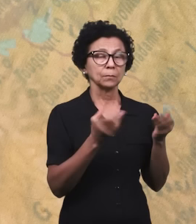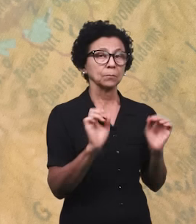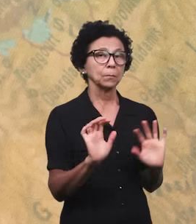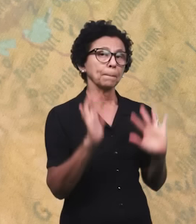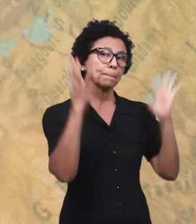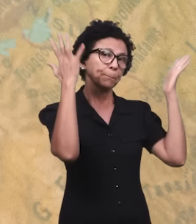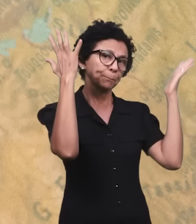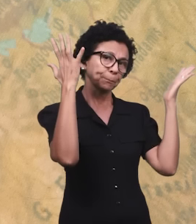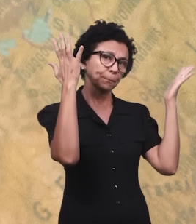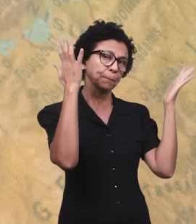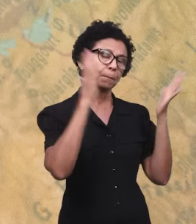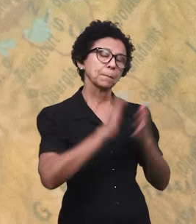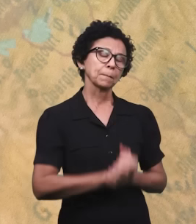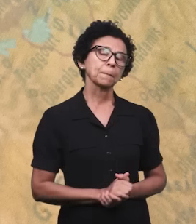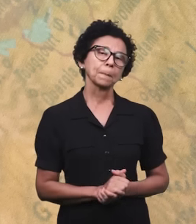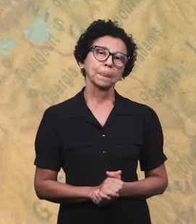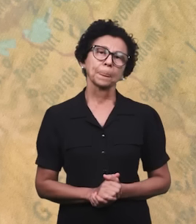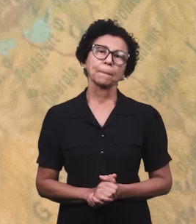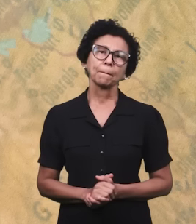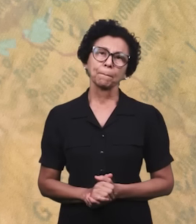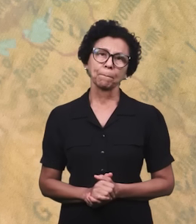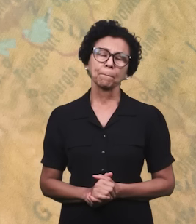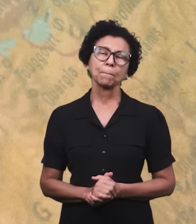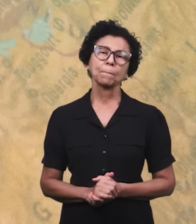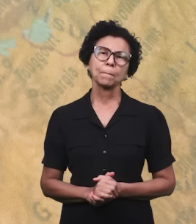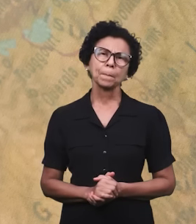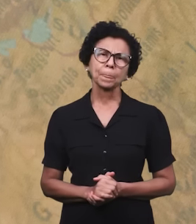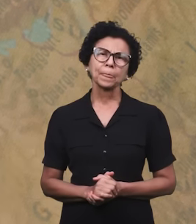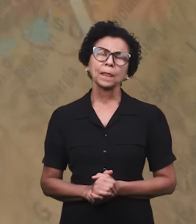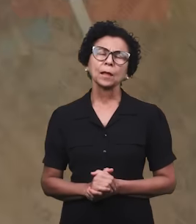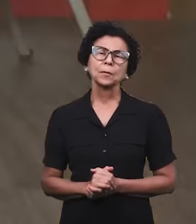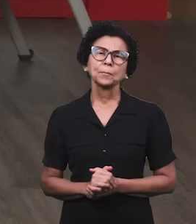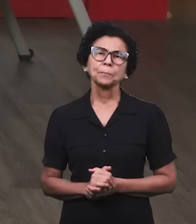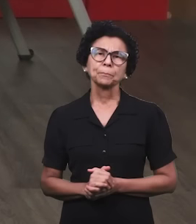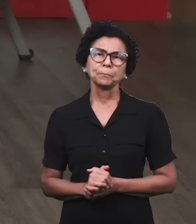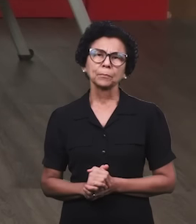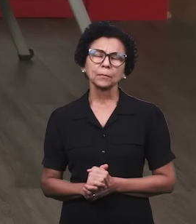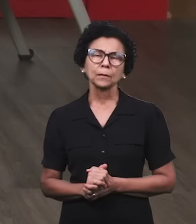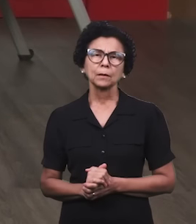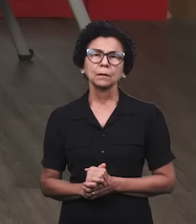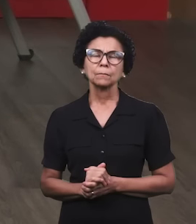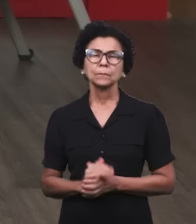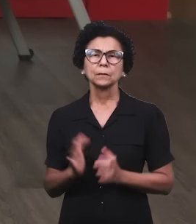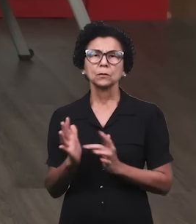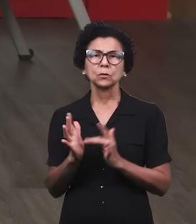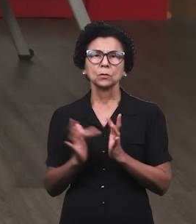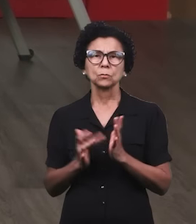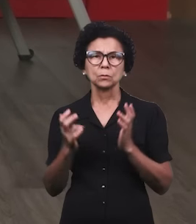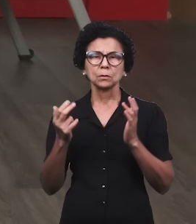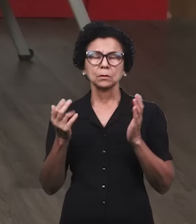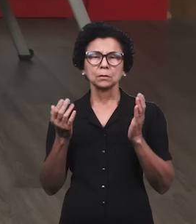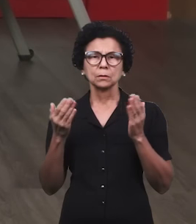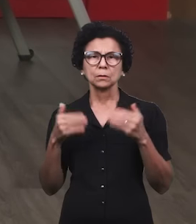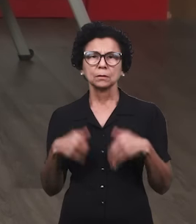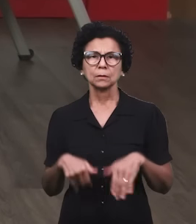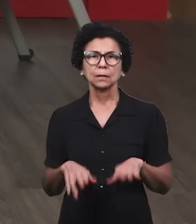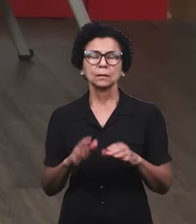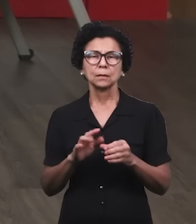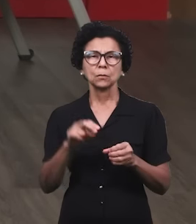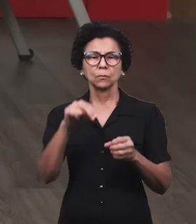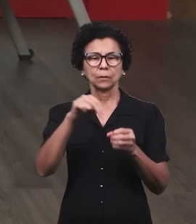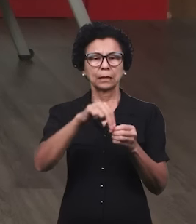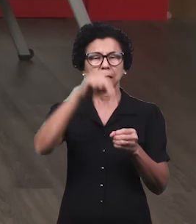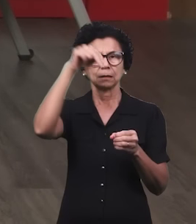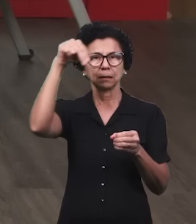bodas. A cidade, não é, de infância de Jesus, Nazaré, da Galileia.